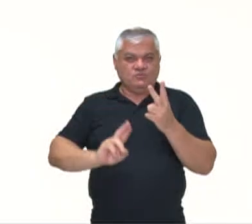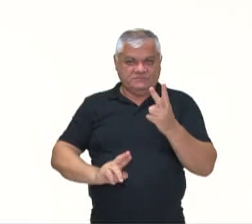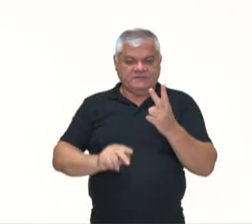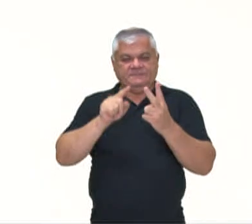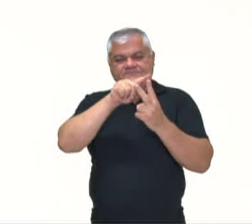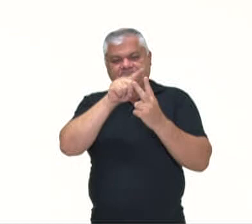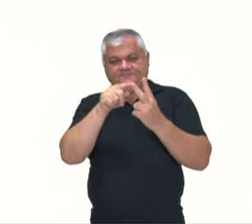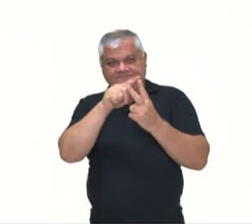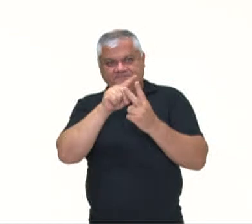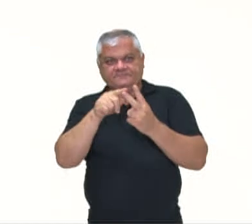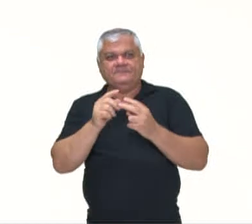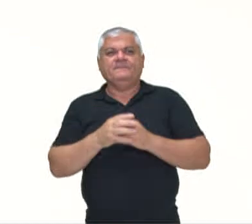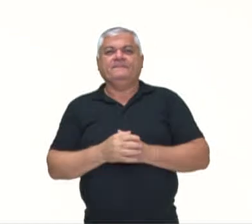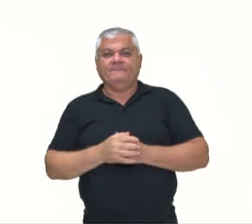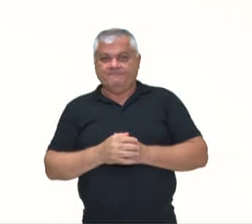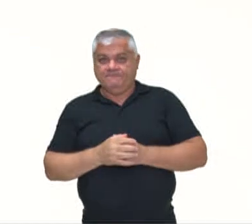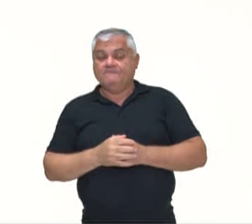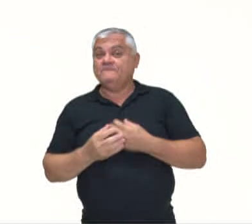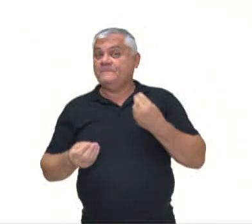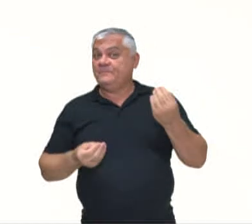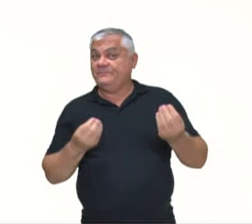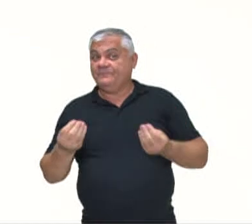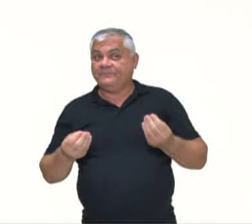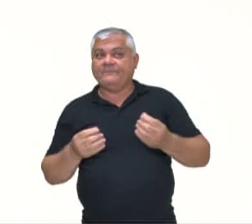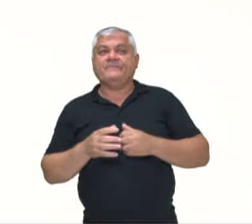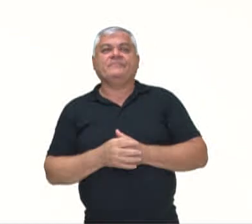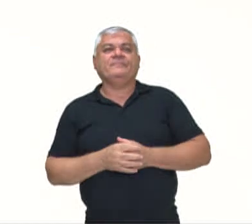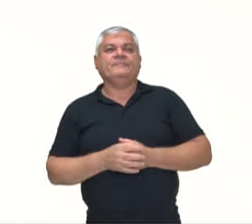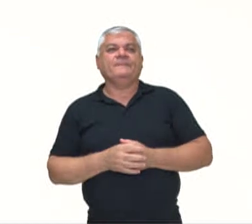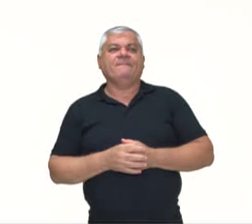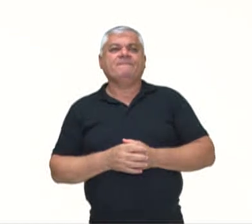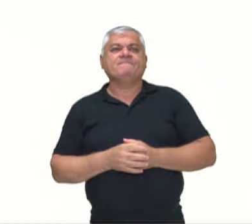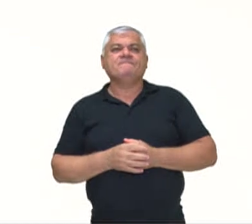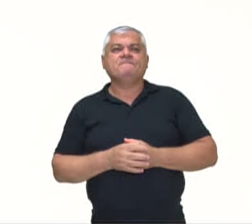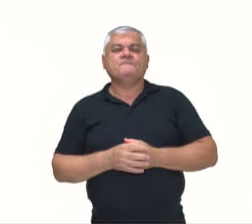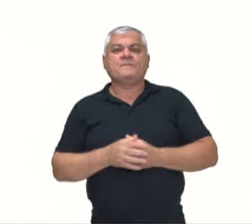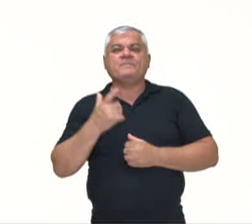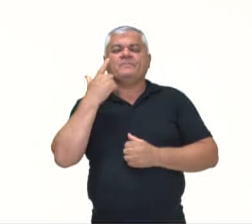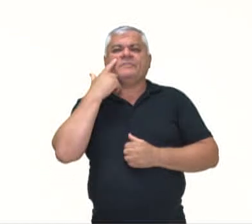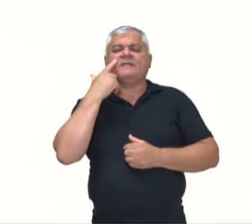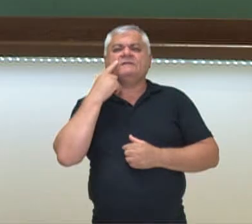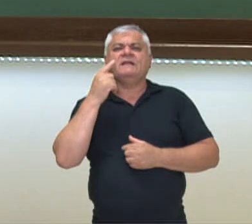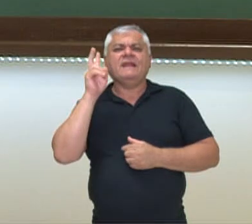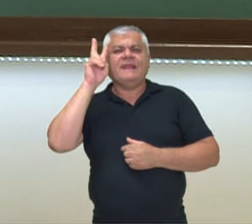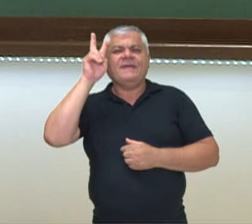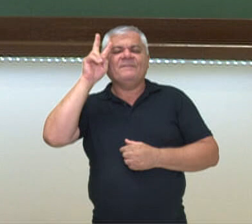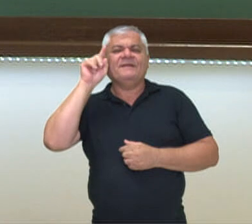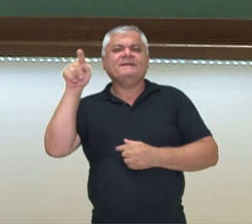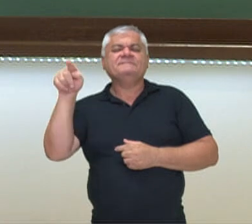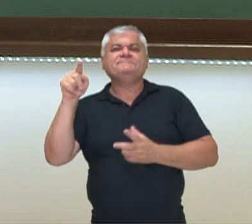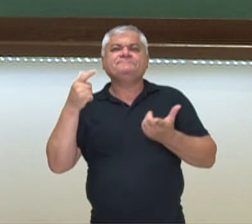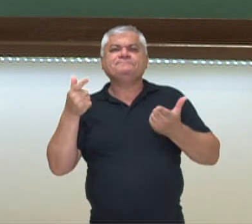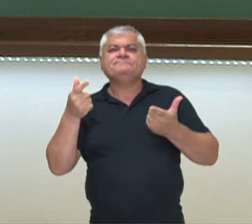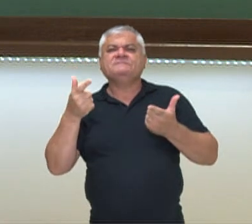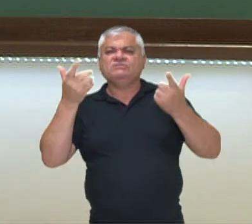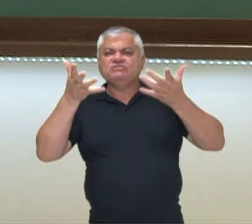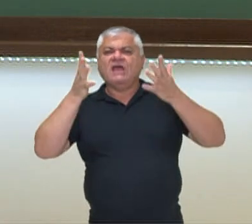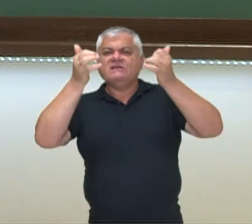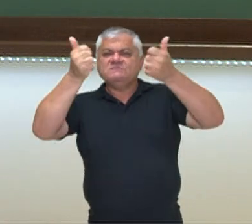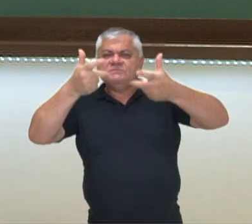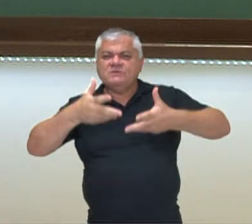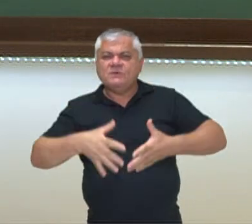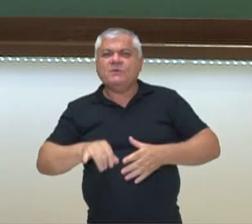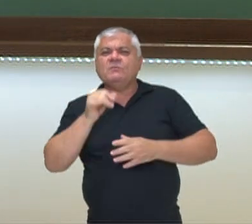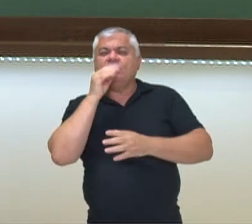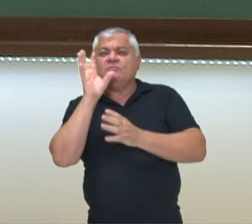as duas bandeiras, soviética e norte-americana, e aqui aquela situação em que nós comentamos que ela